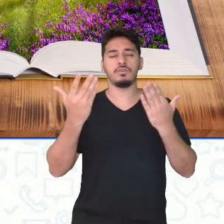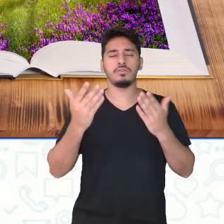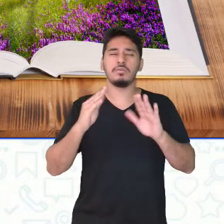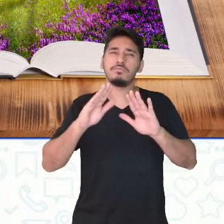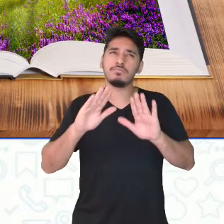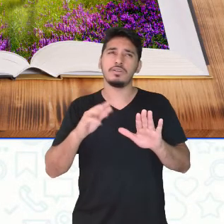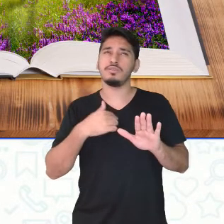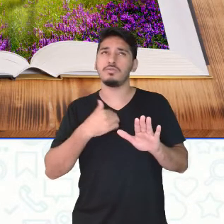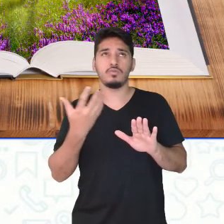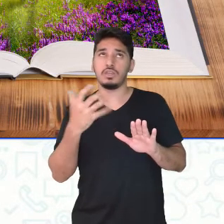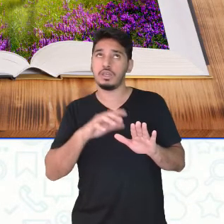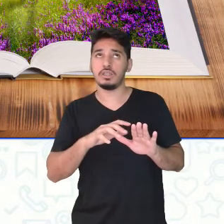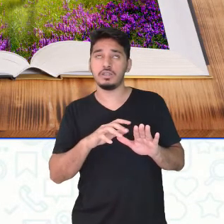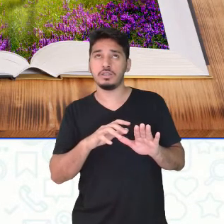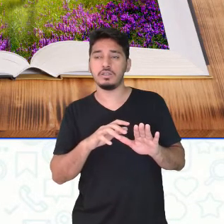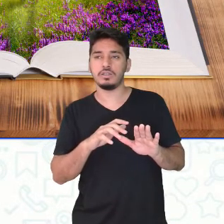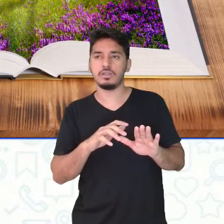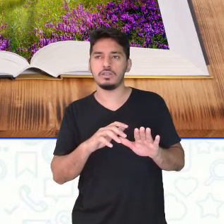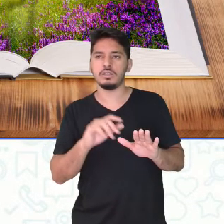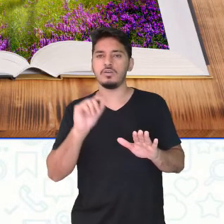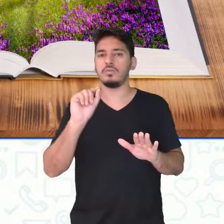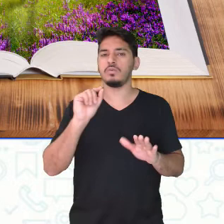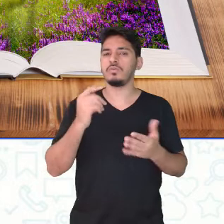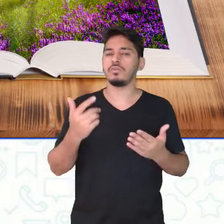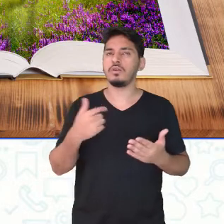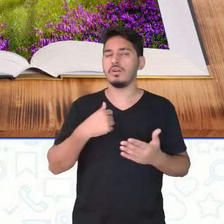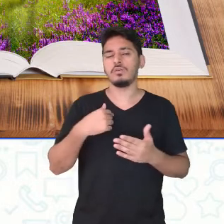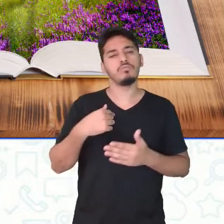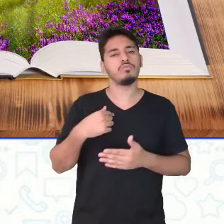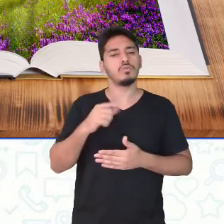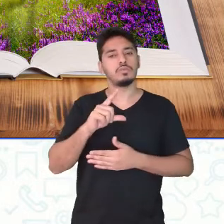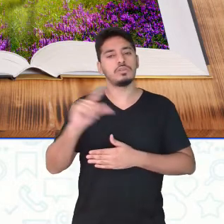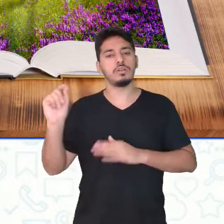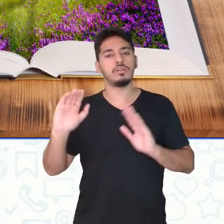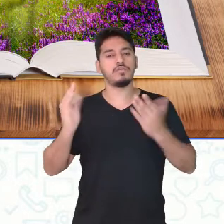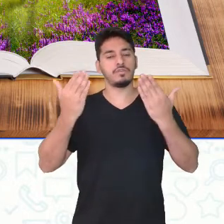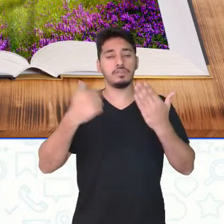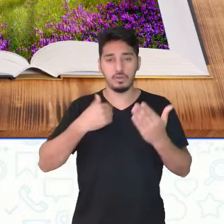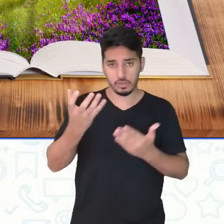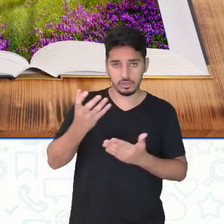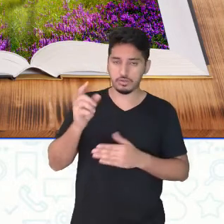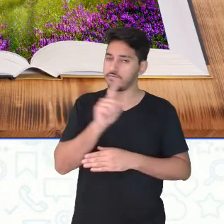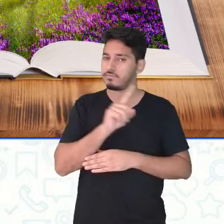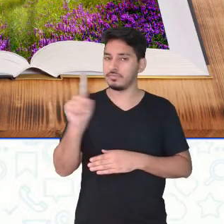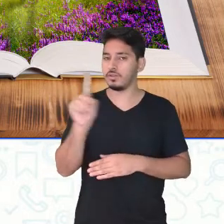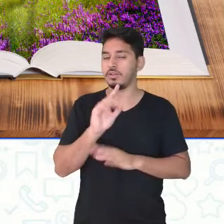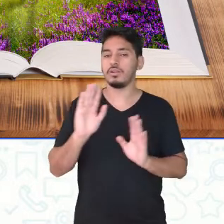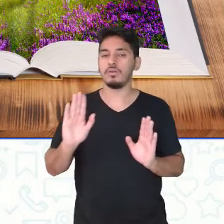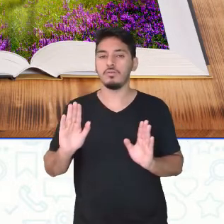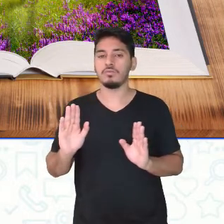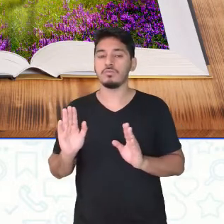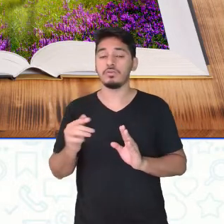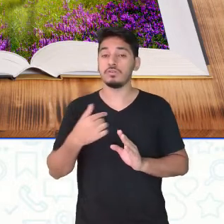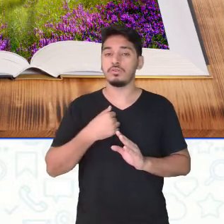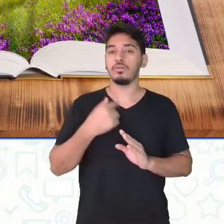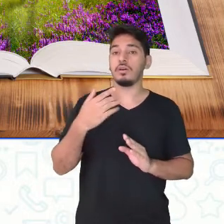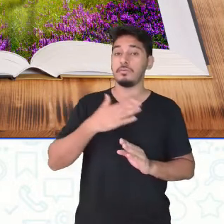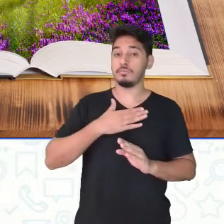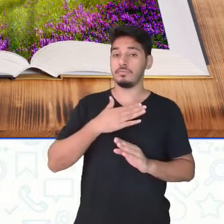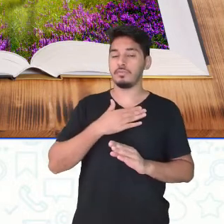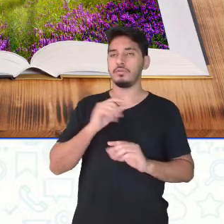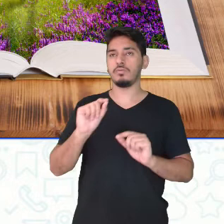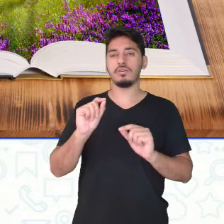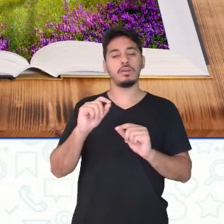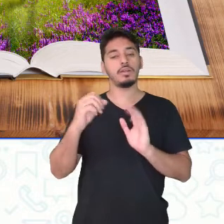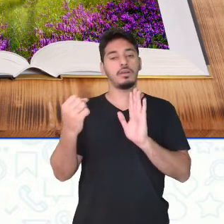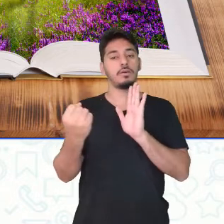não quisesse. Então, assim, a minha atitude foi sair da festa. Eu queria sair da festa? Não. Então, a minha conjunção é